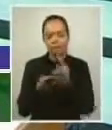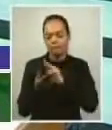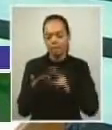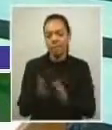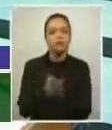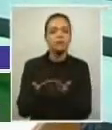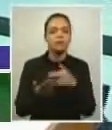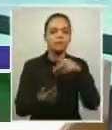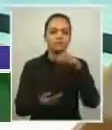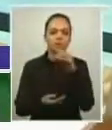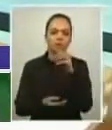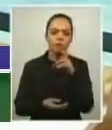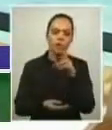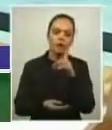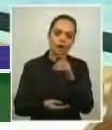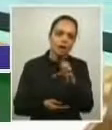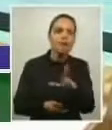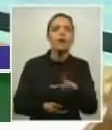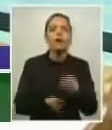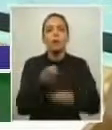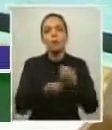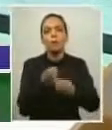como é que Vargas era representado